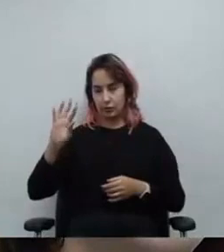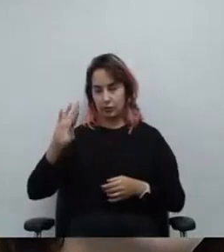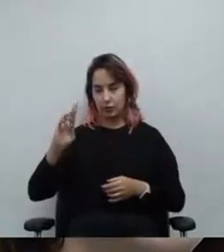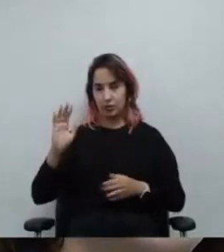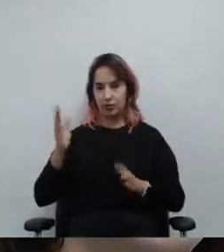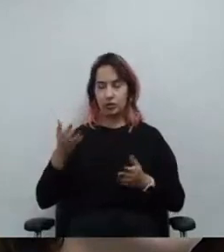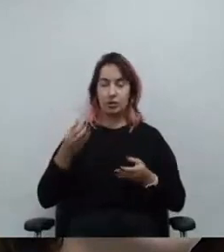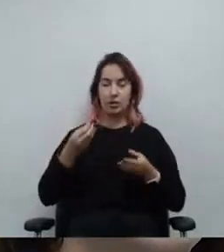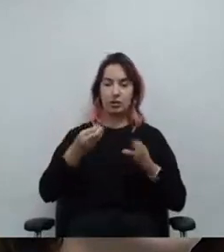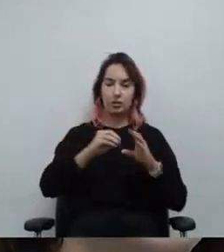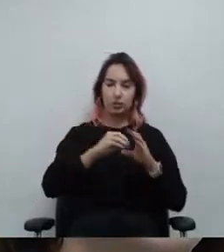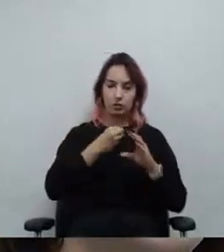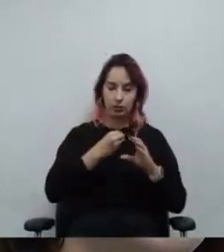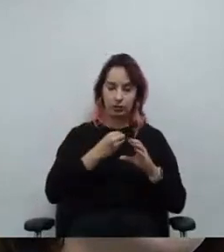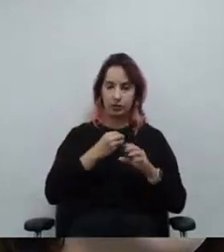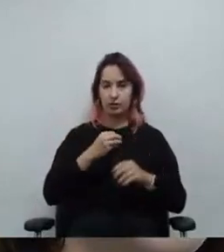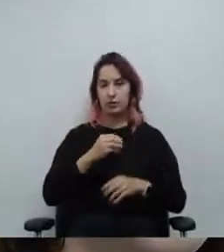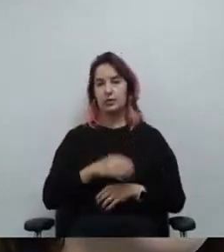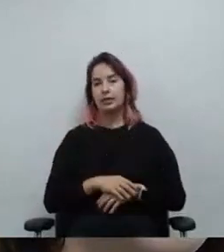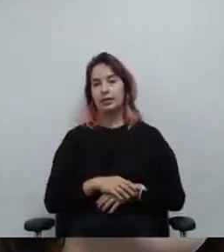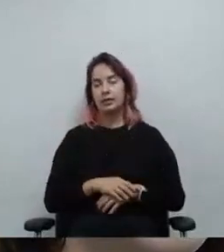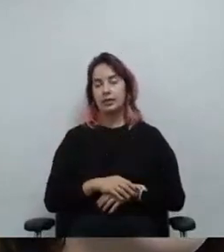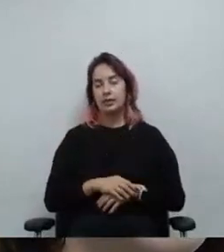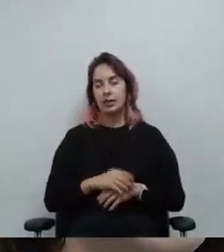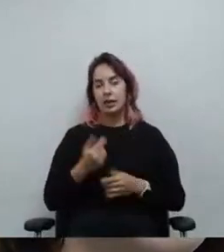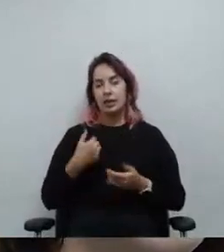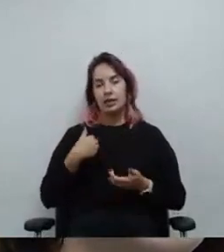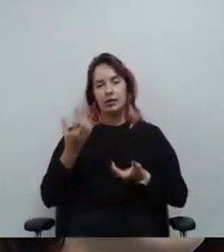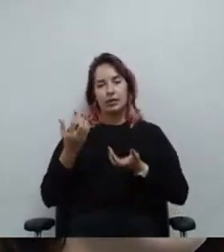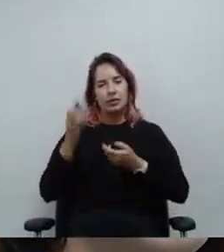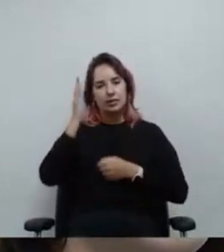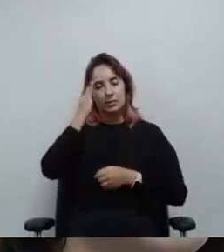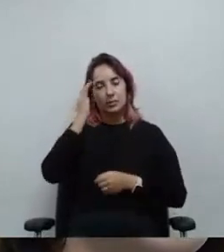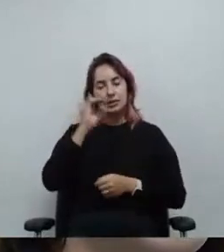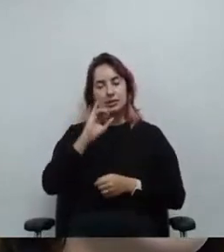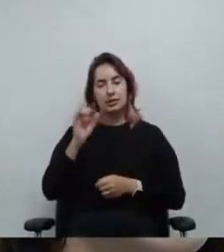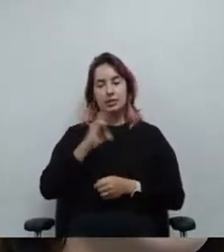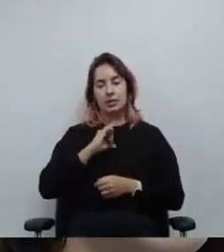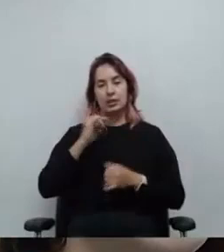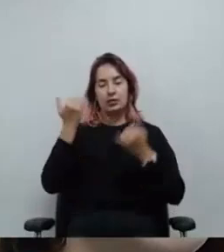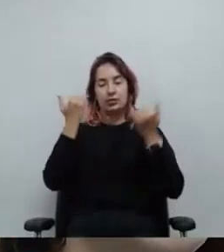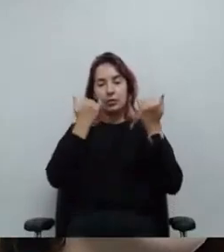na lista de aprovados, mas eu queria saber se há notícia já de